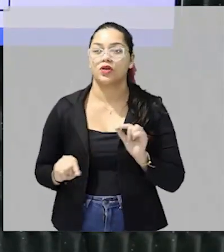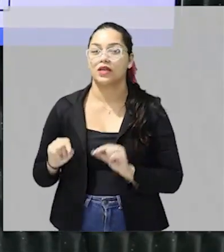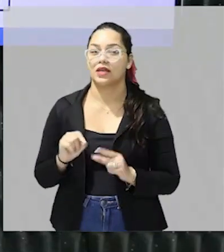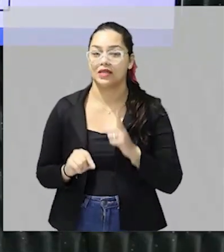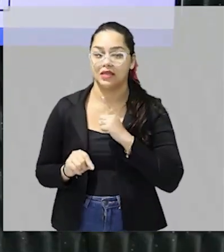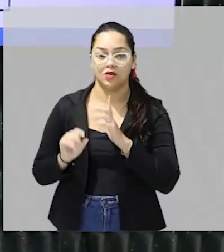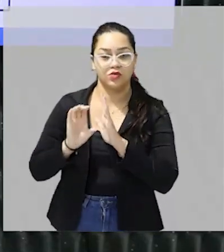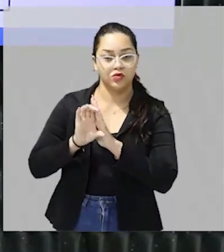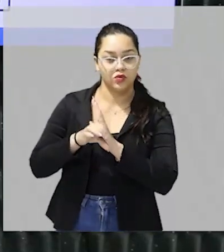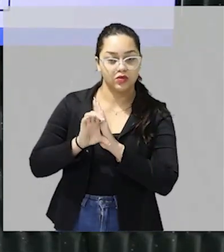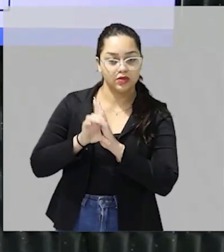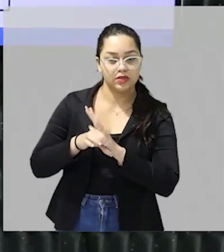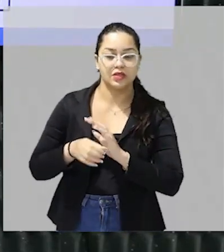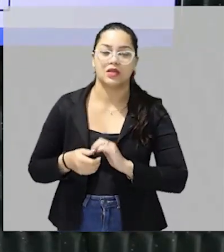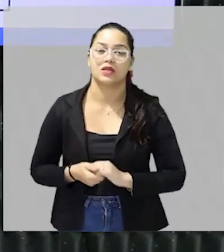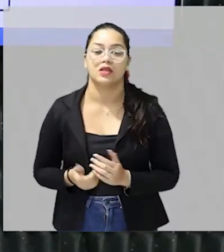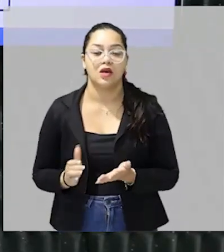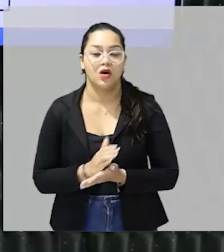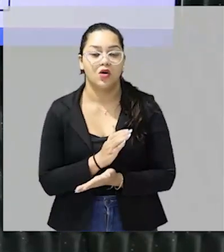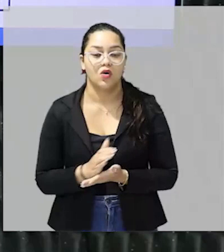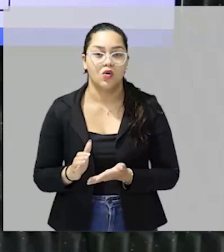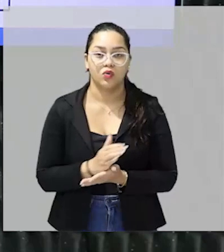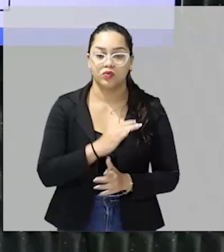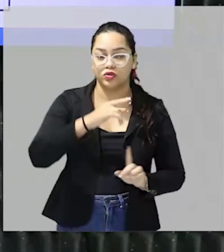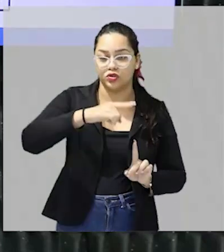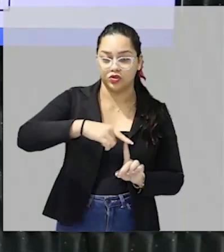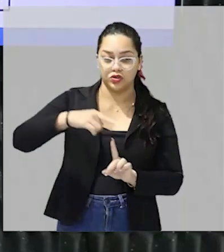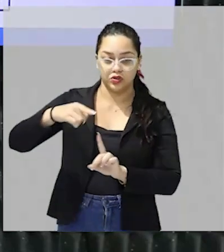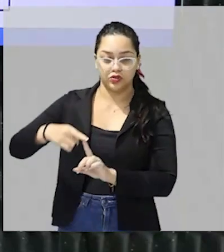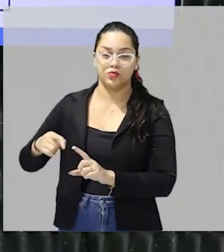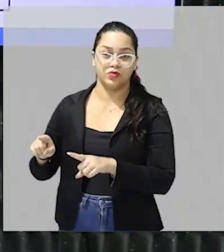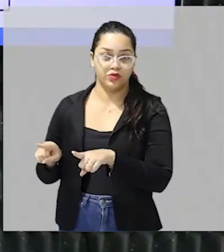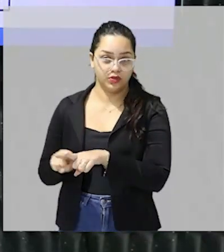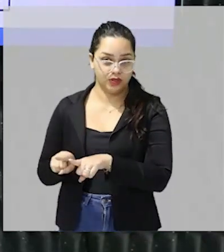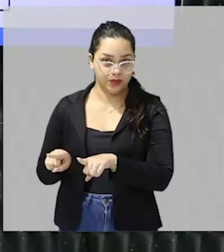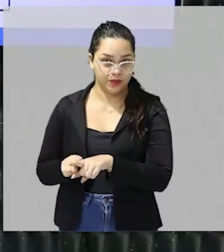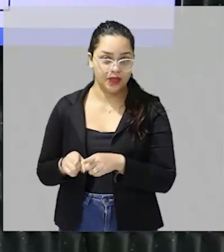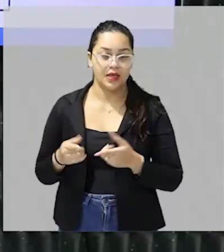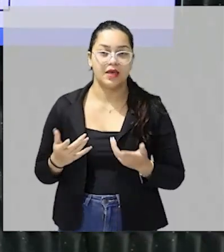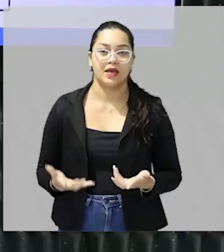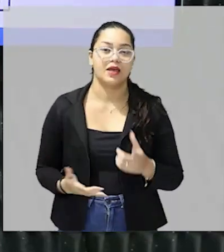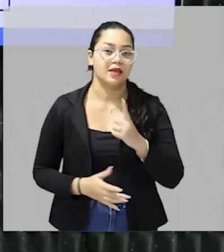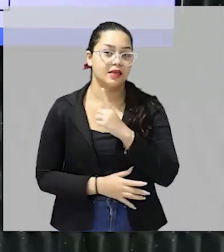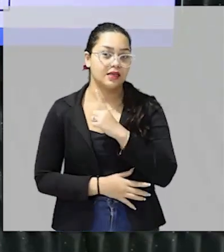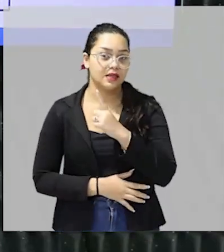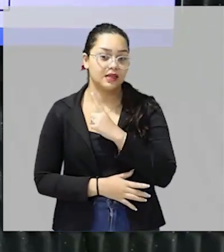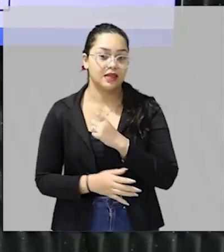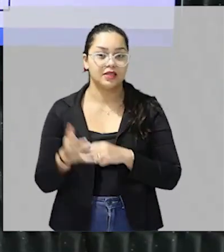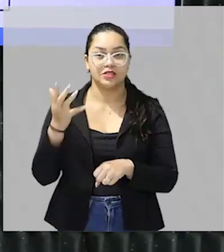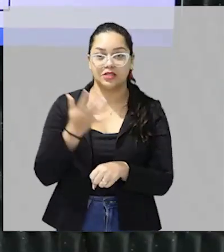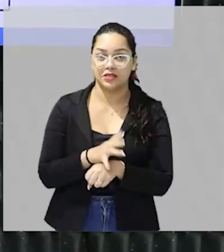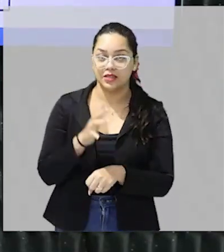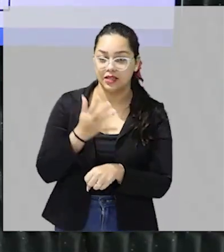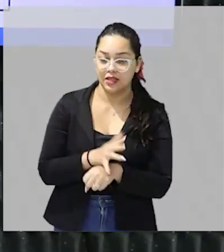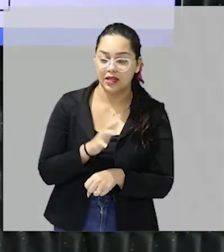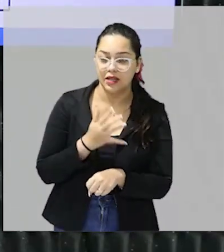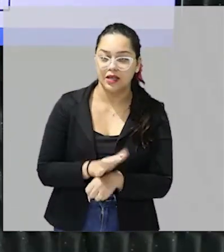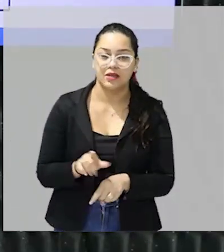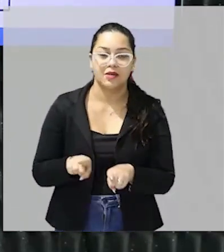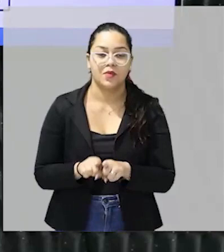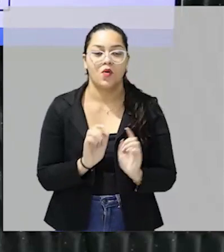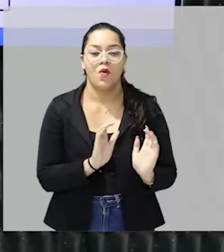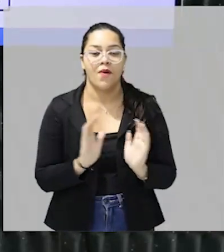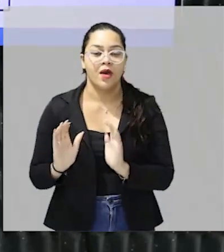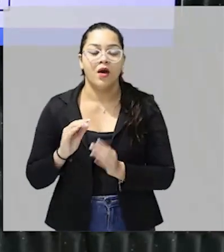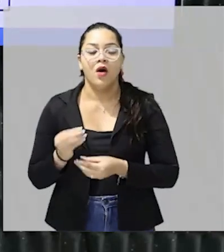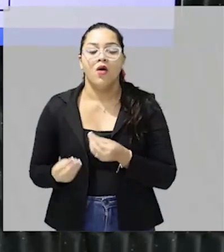os conceitos, alguns tipos que existem de treinos, o período,